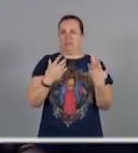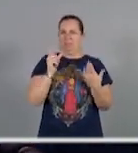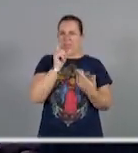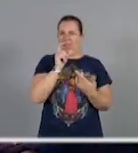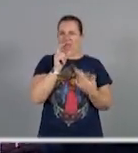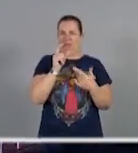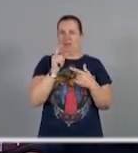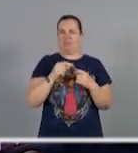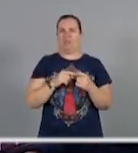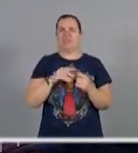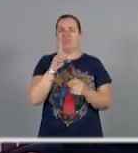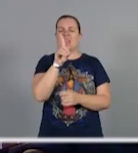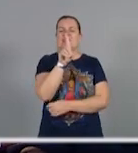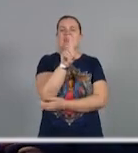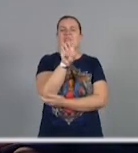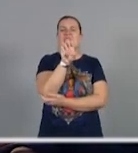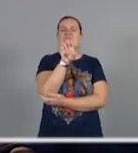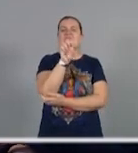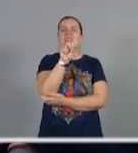sim, sem a graça de Deus.